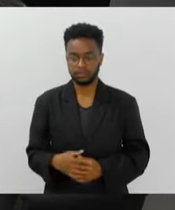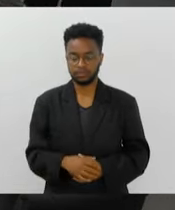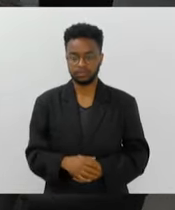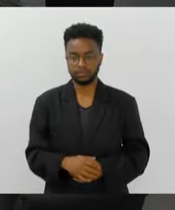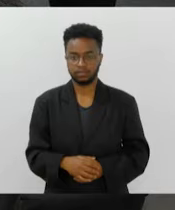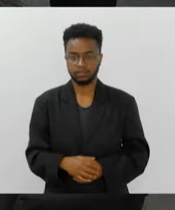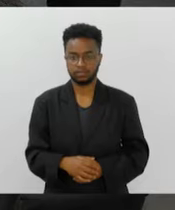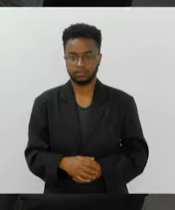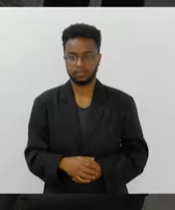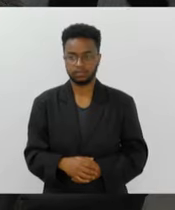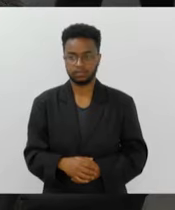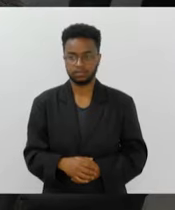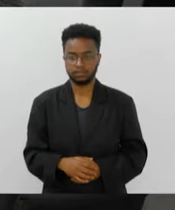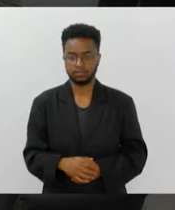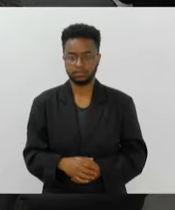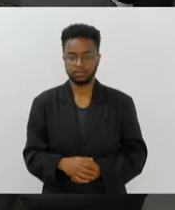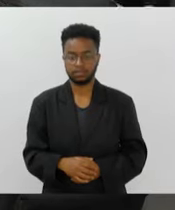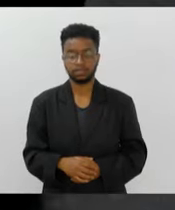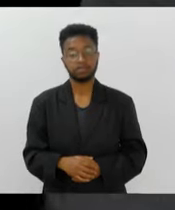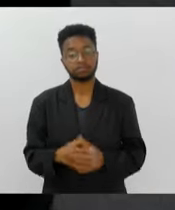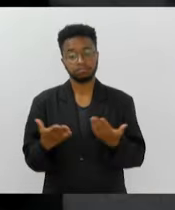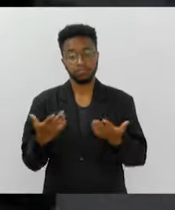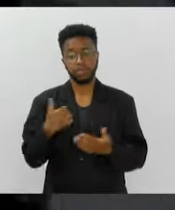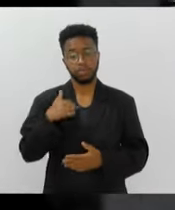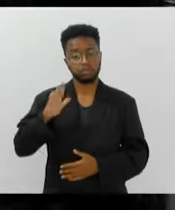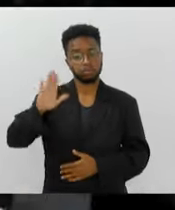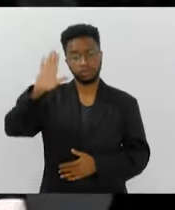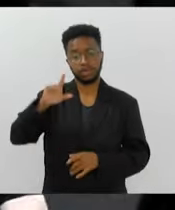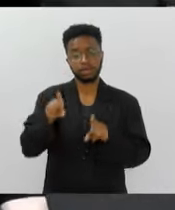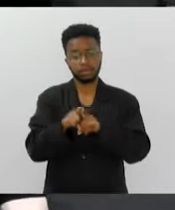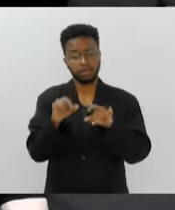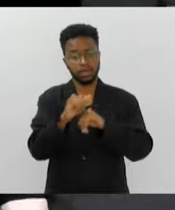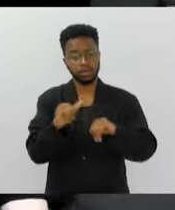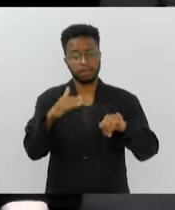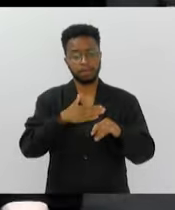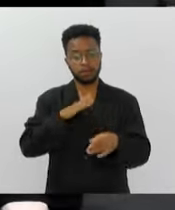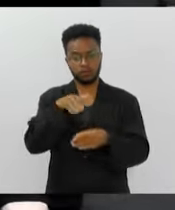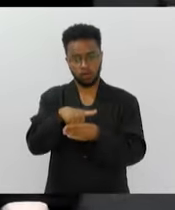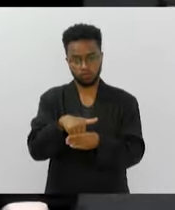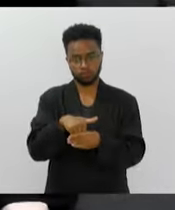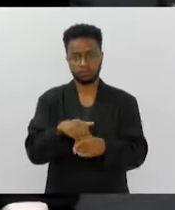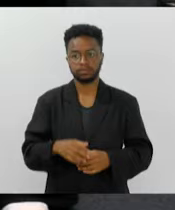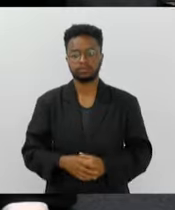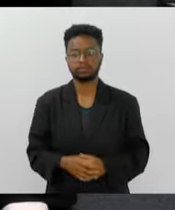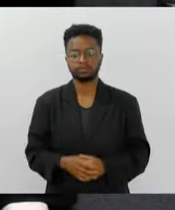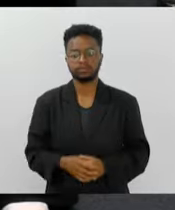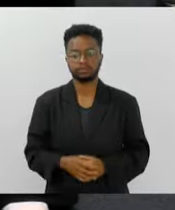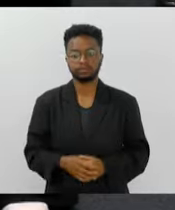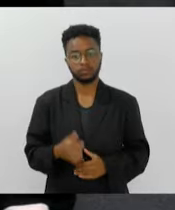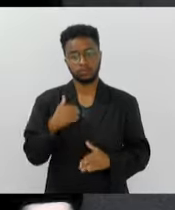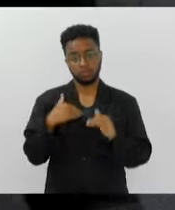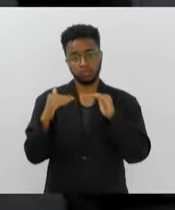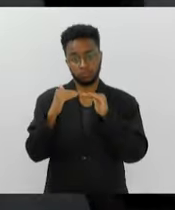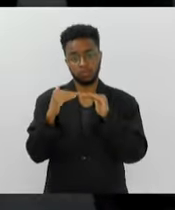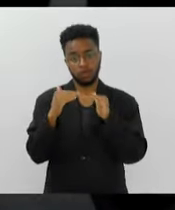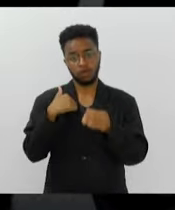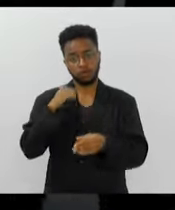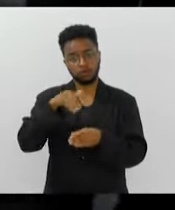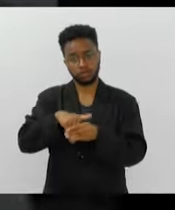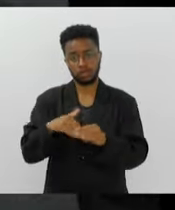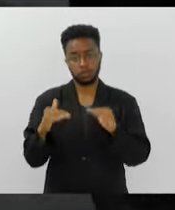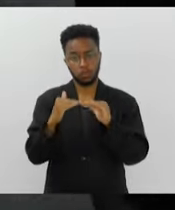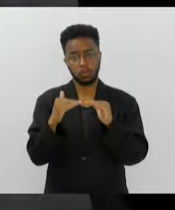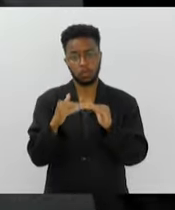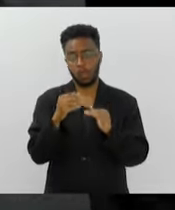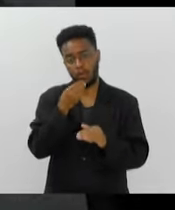presidente Presidente Bacelar Então me inscrevi também apenas para declarar o voto favorável votei favorável Claro ao